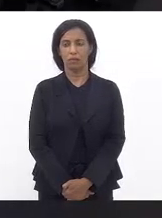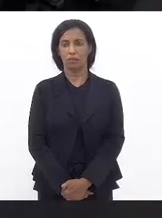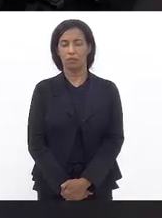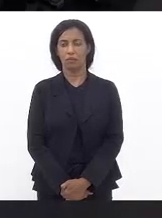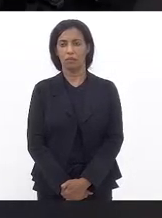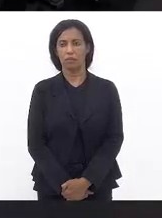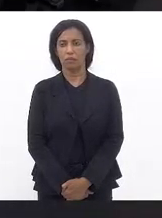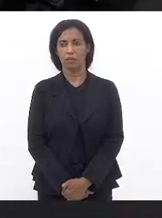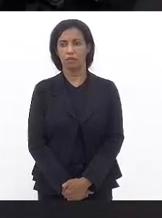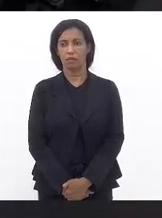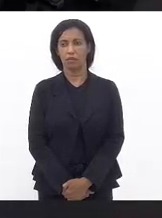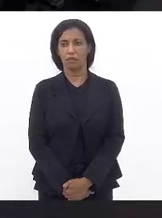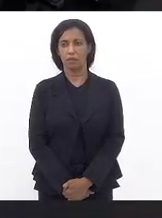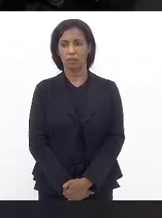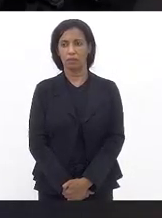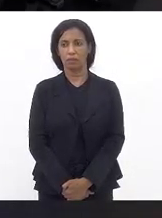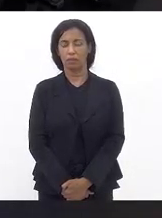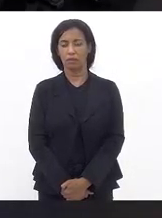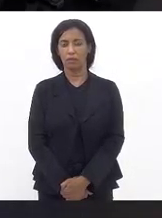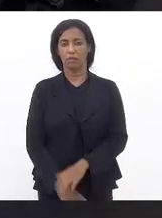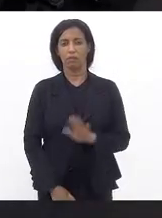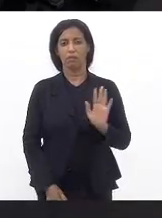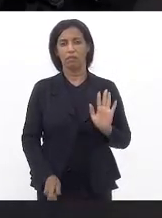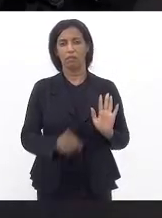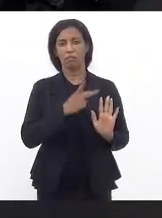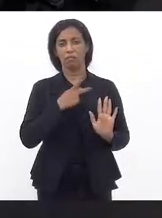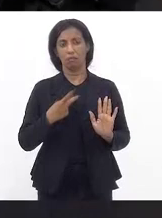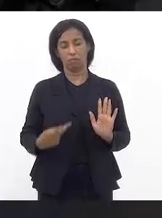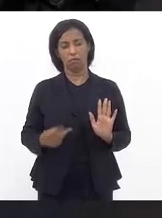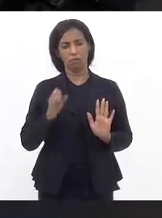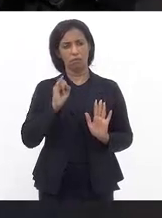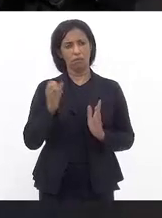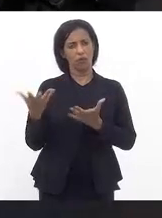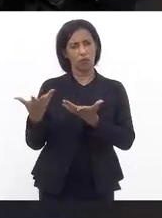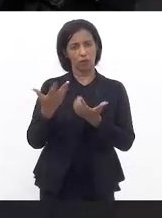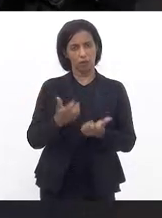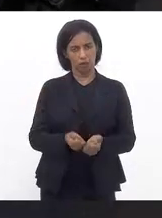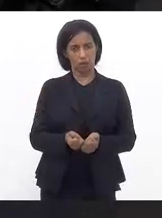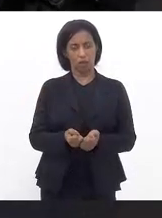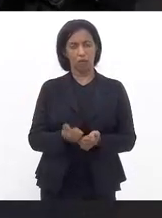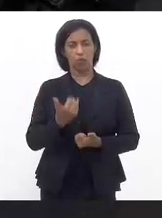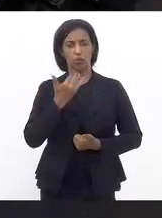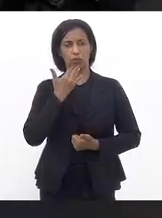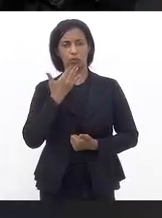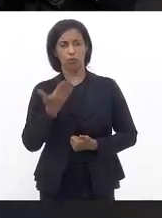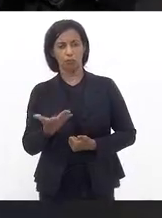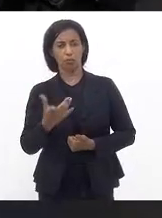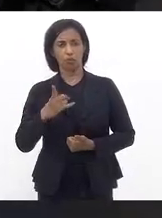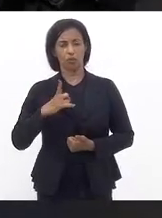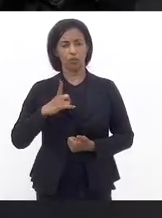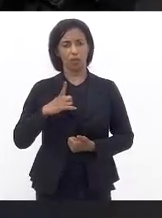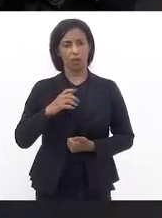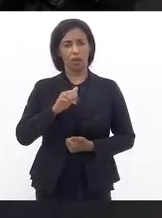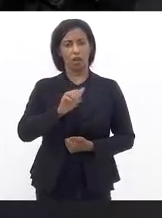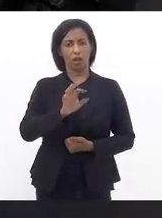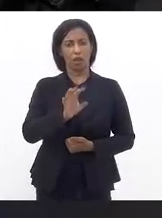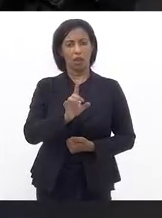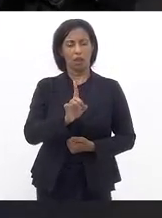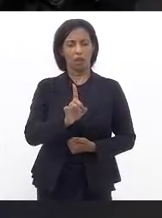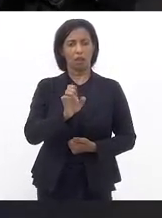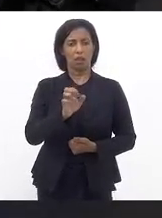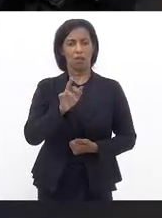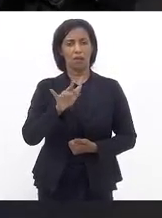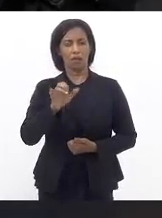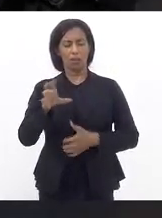presidente é caso seja aprovada a solicitação e haja deferimento do pedido